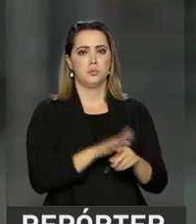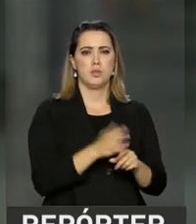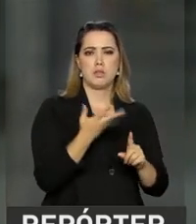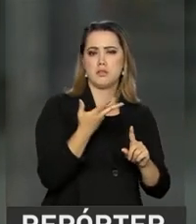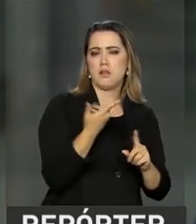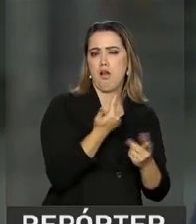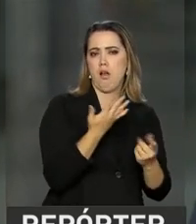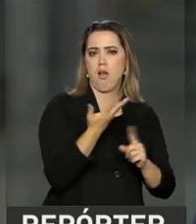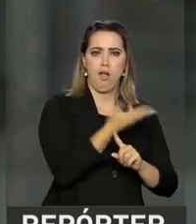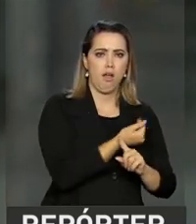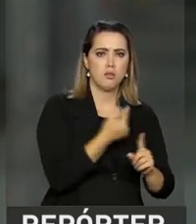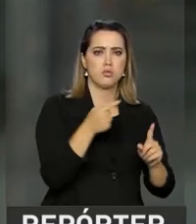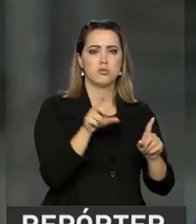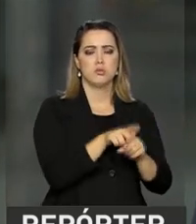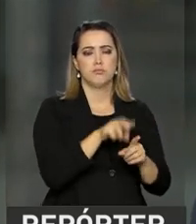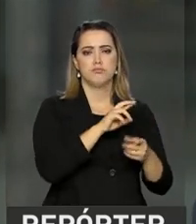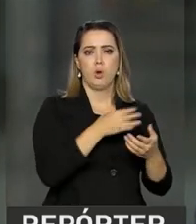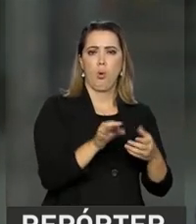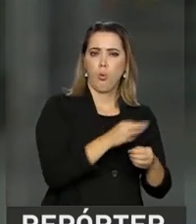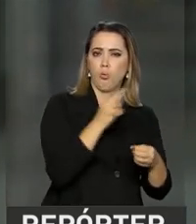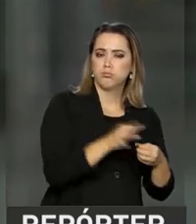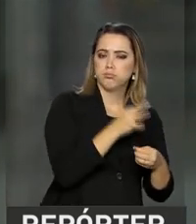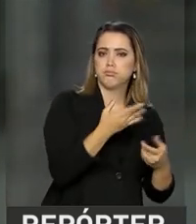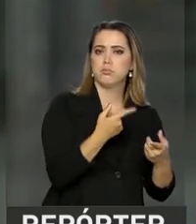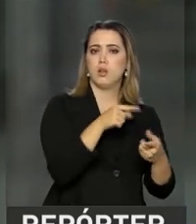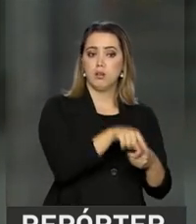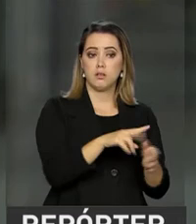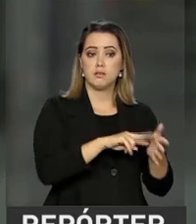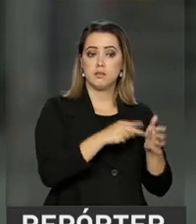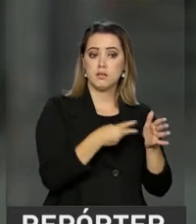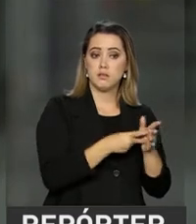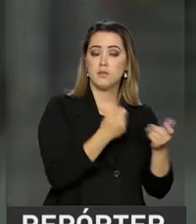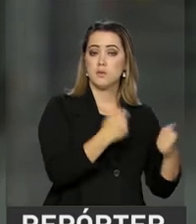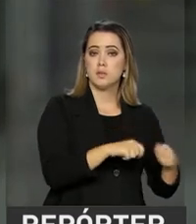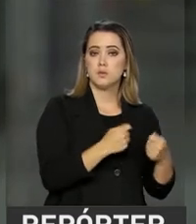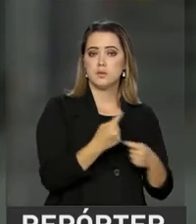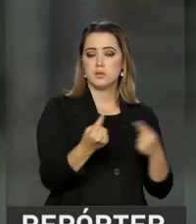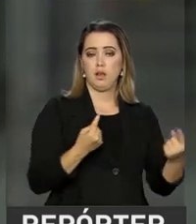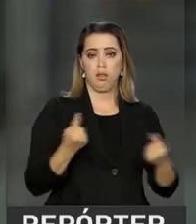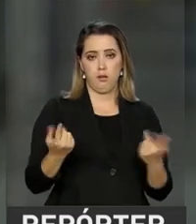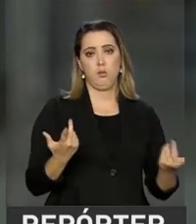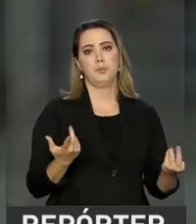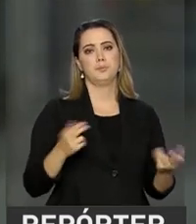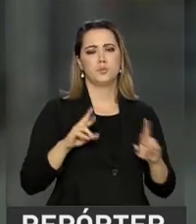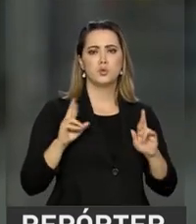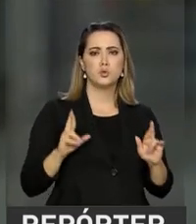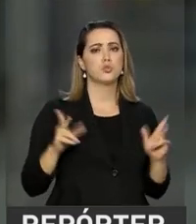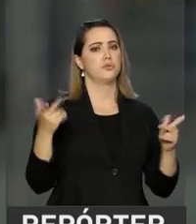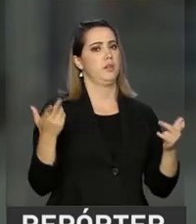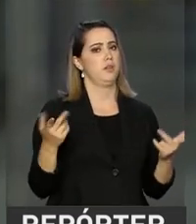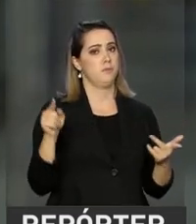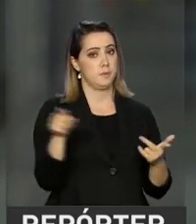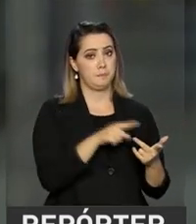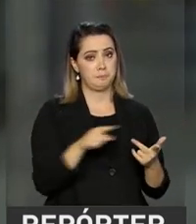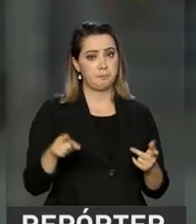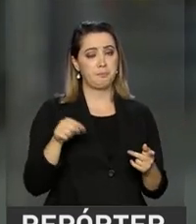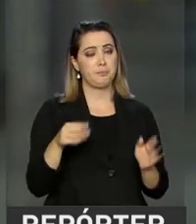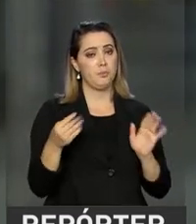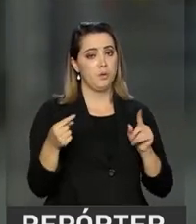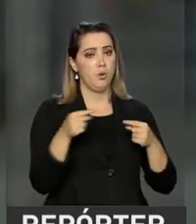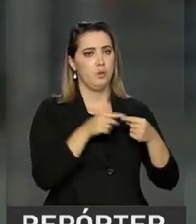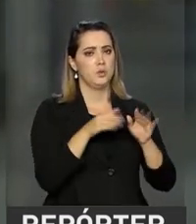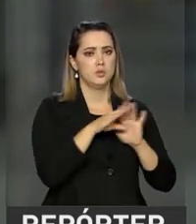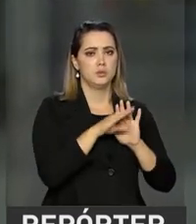qualquer outro tipo de curso que represente a necessidade local de cada região o objetivo desse programa com esses